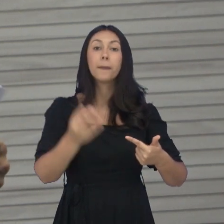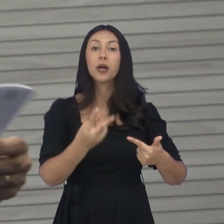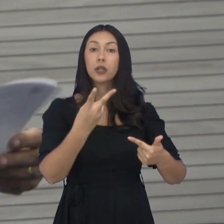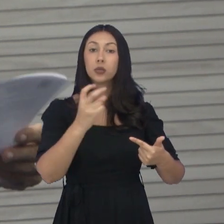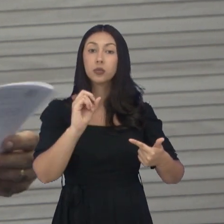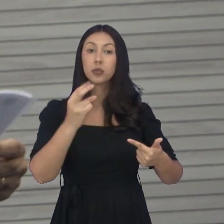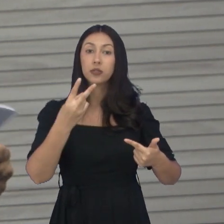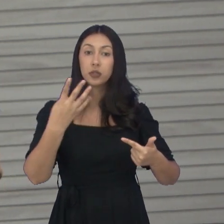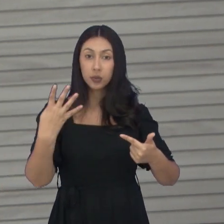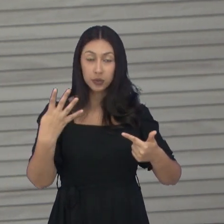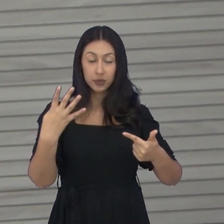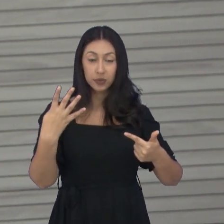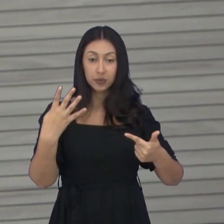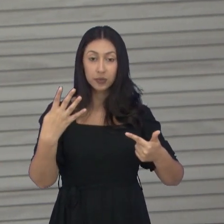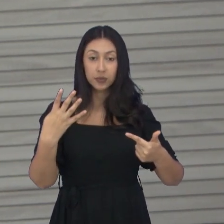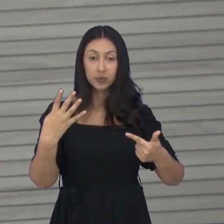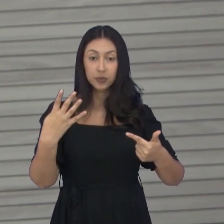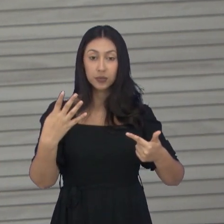3596/2024.